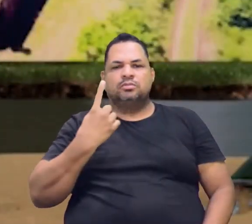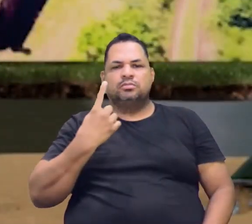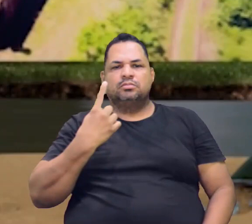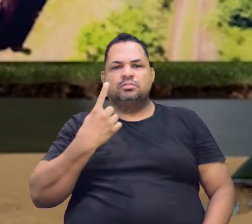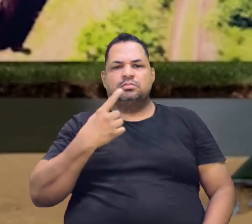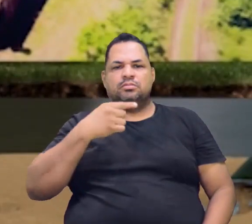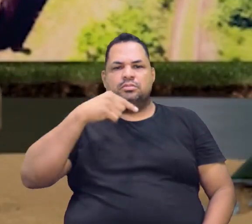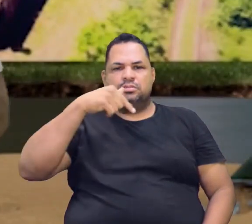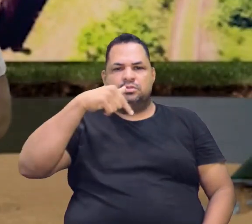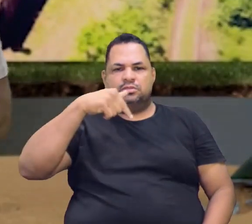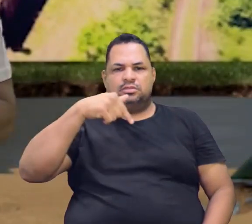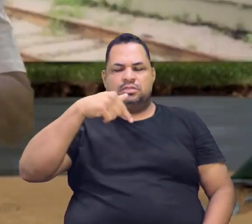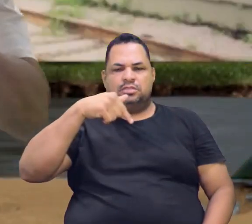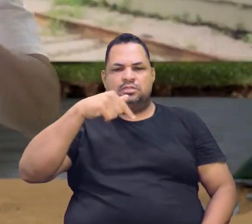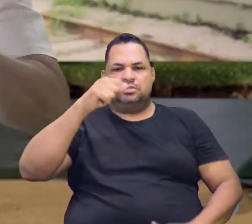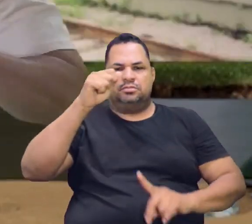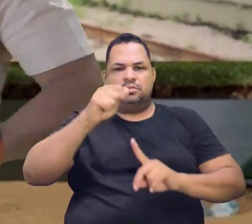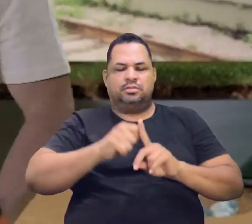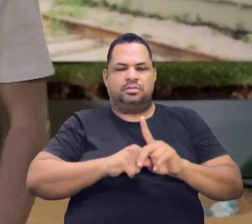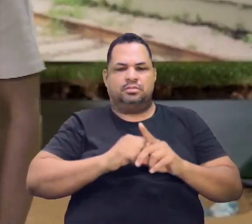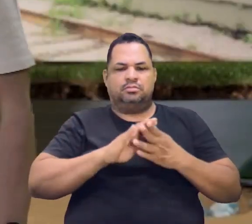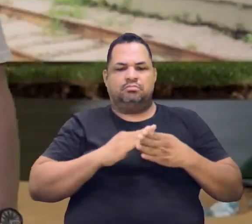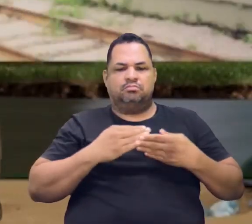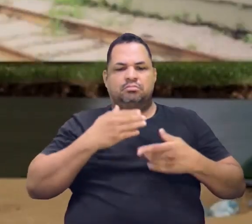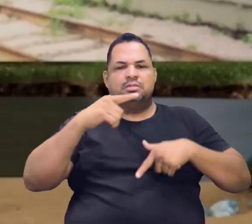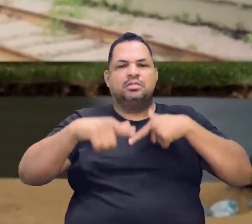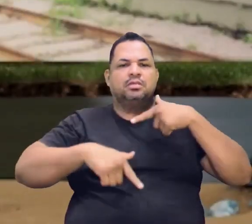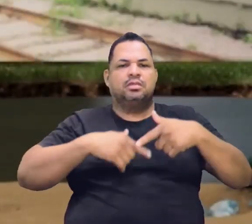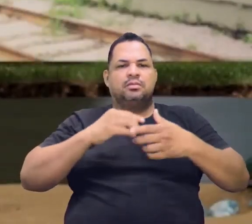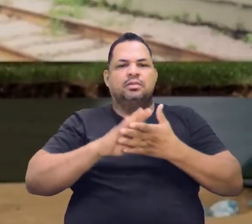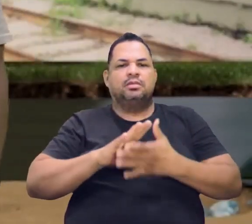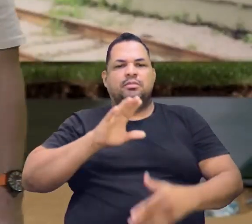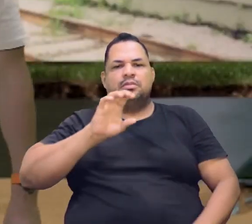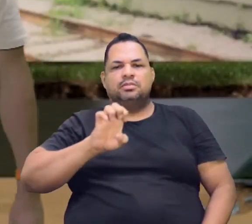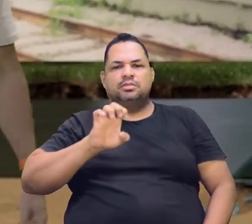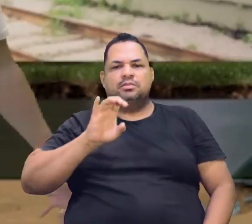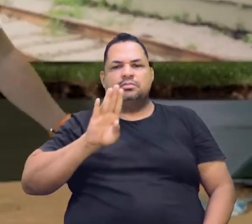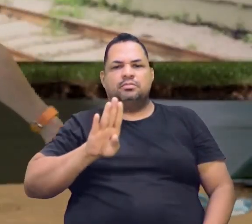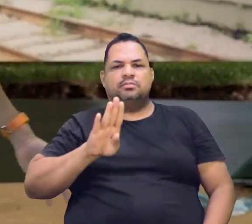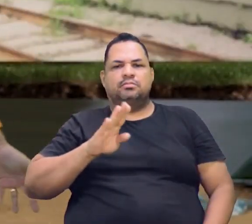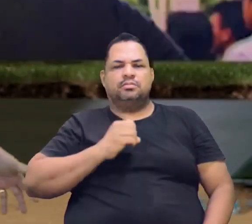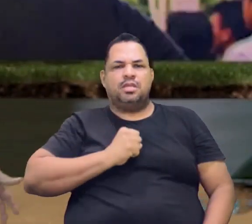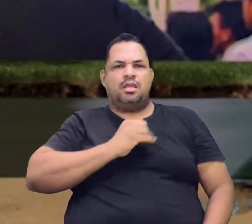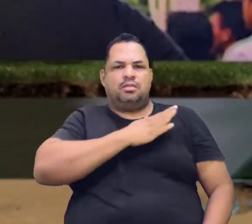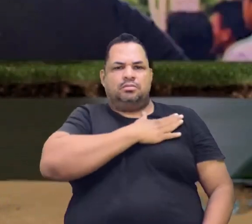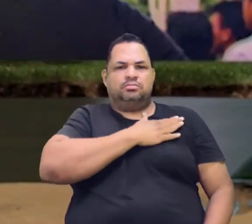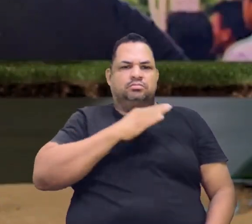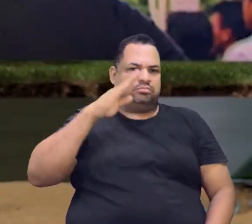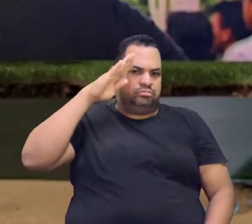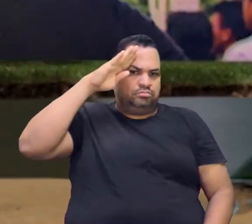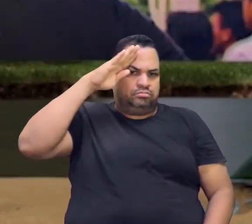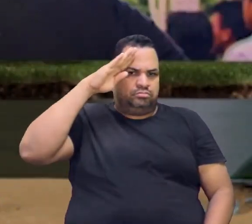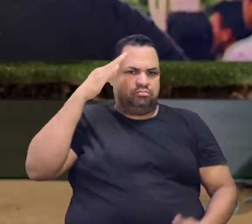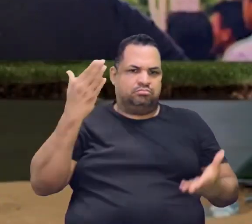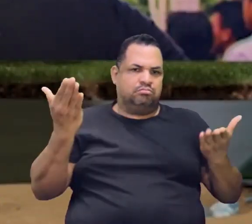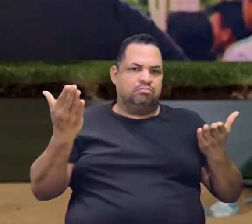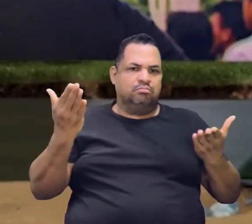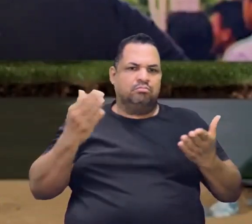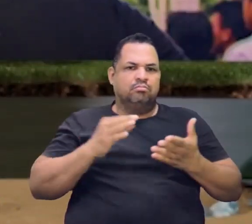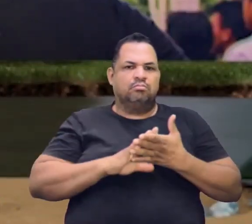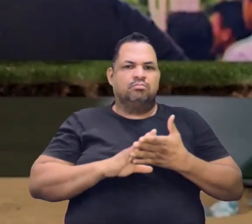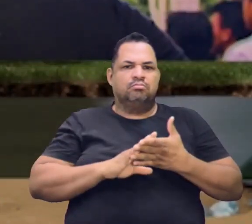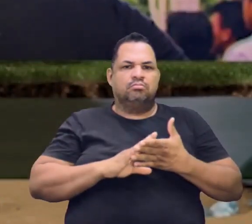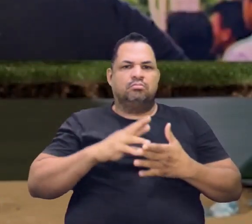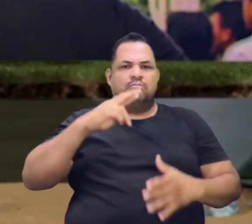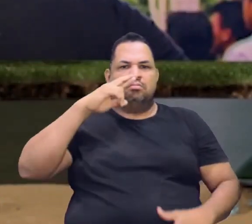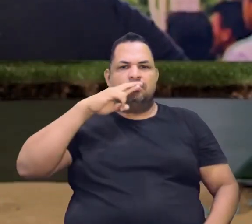7 meses e 11 dias servindo o Exército Brasileiro. Mas como, professor? Pois é,